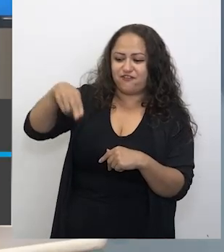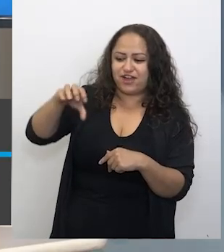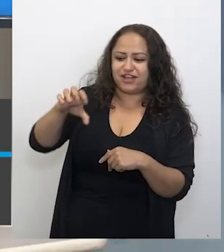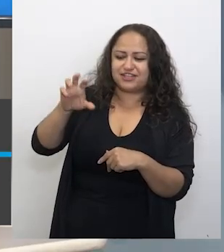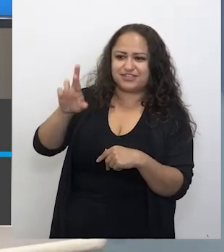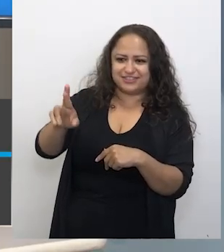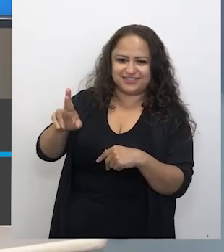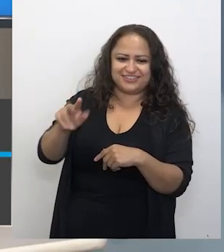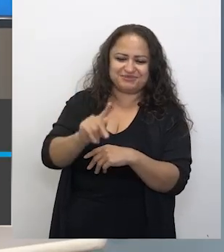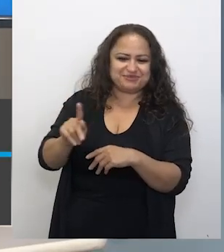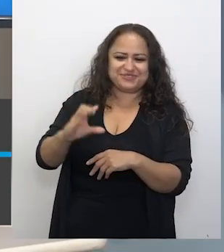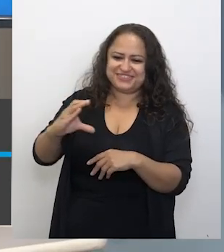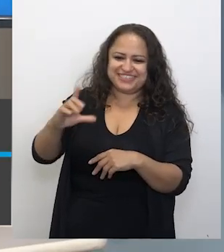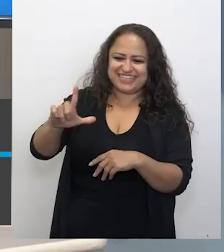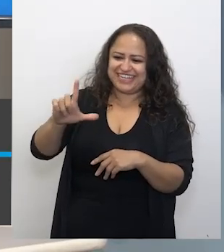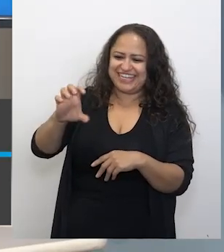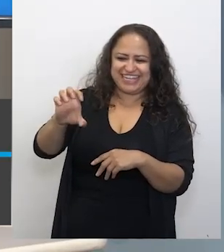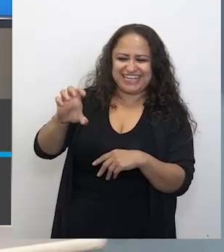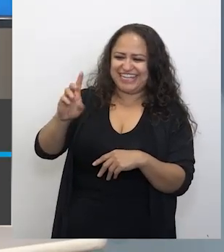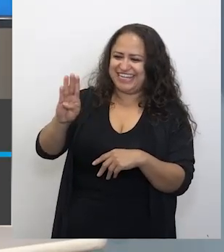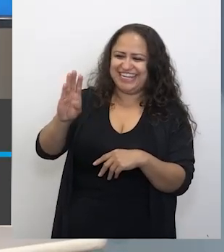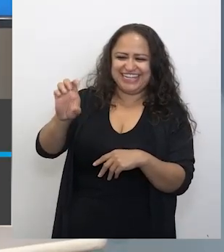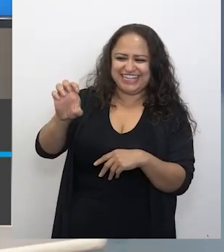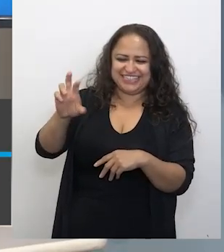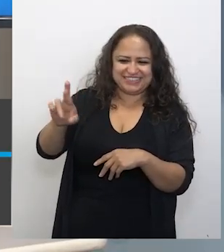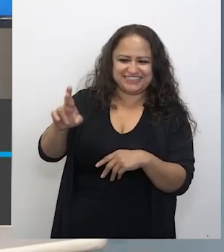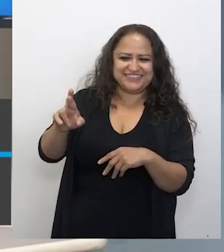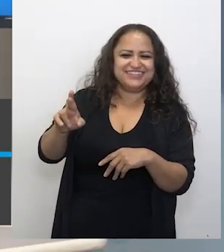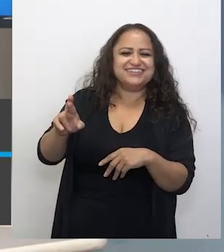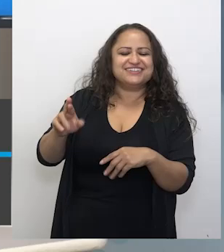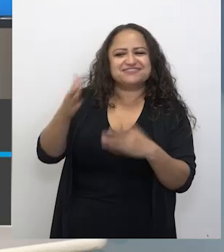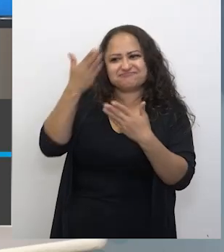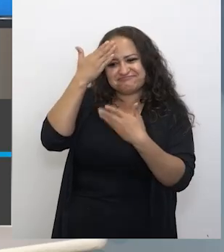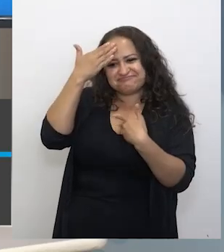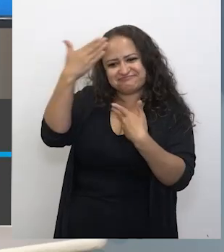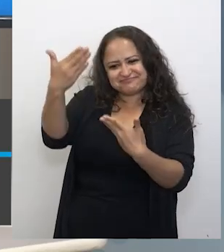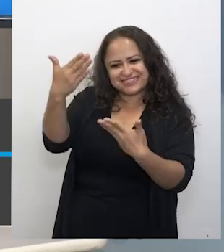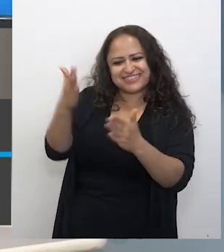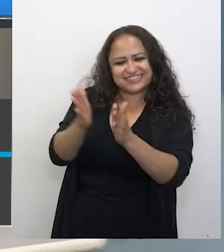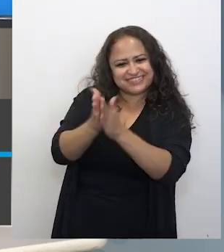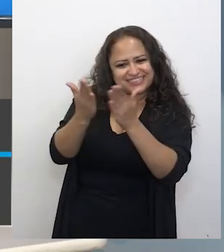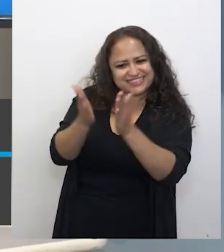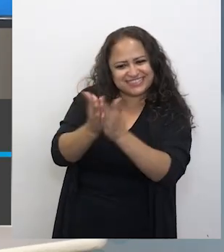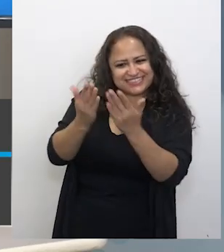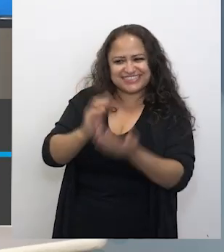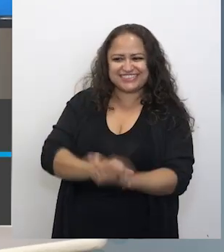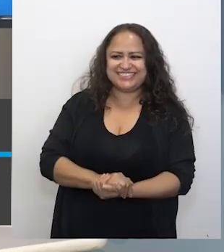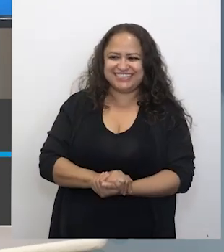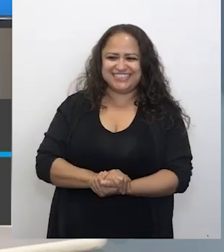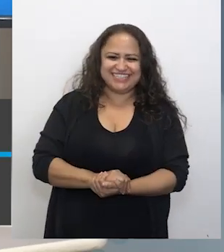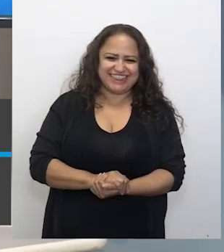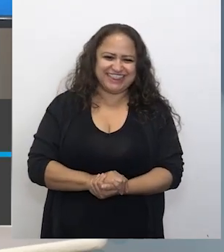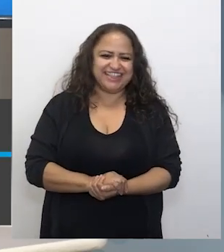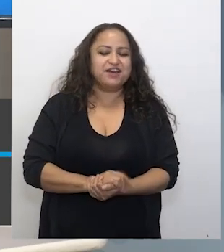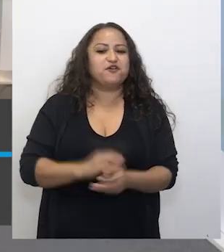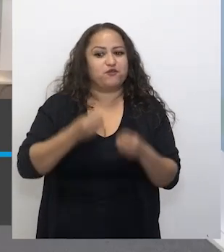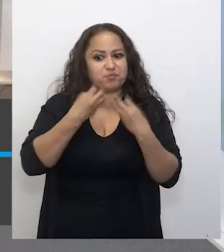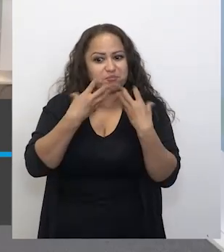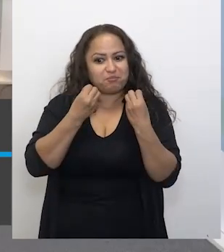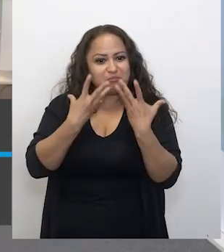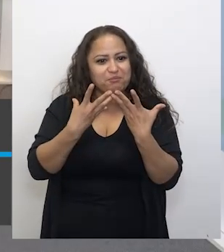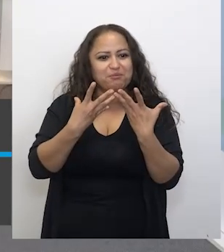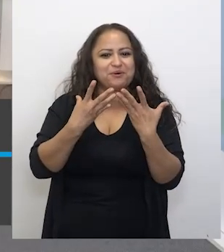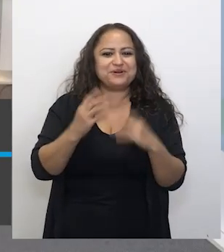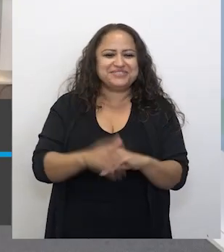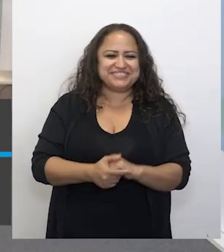Kleber. Então, muitos elogios aí a sua apresentação. Exato. Foi muito didático, né? Foi muito bom. Fica